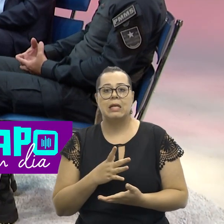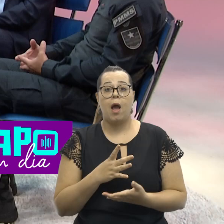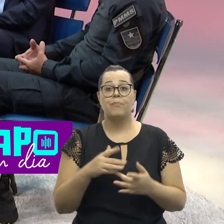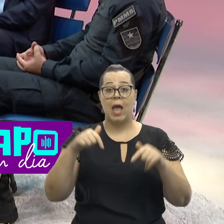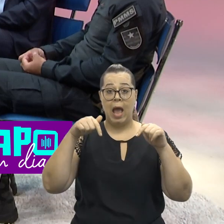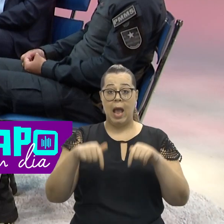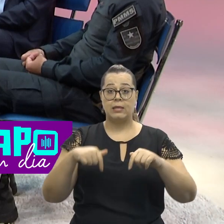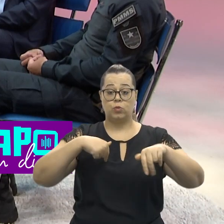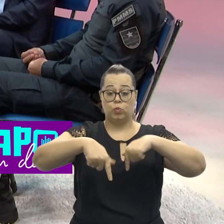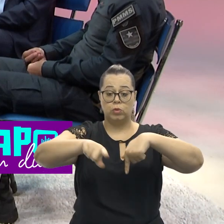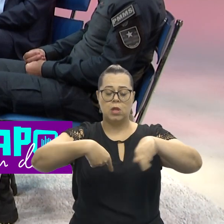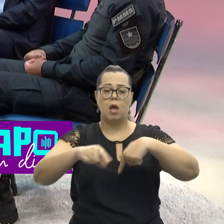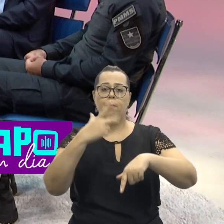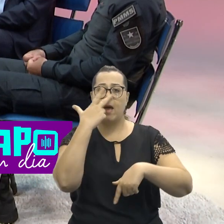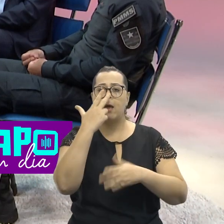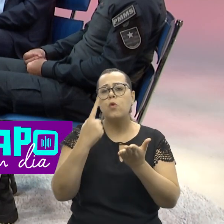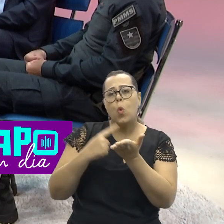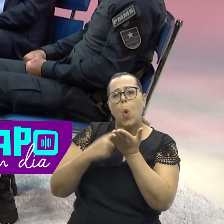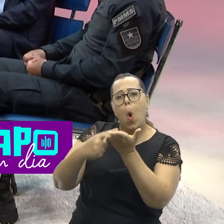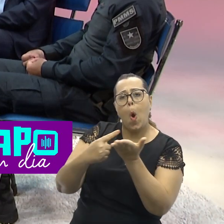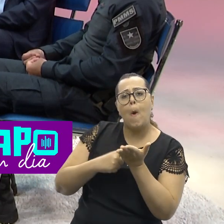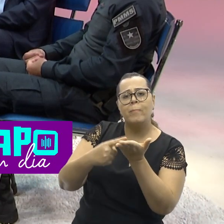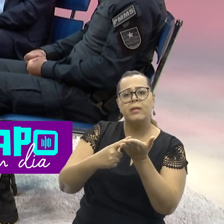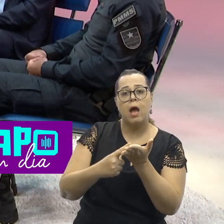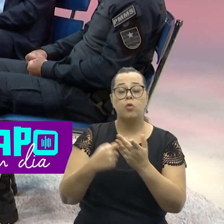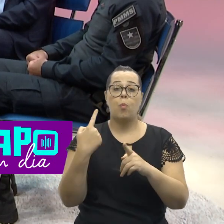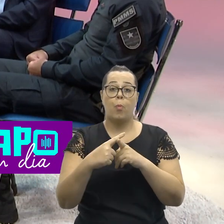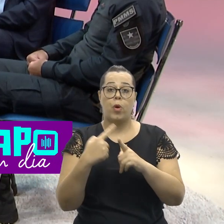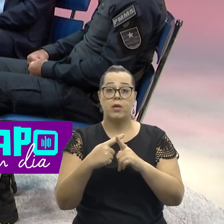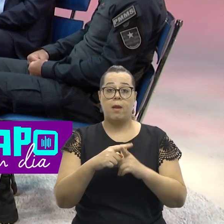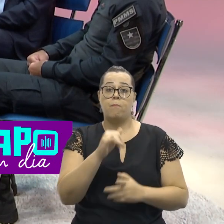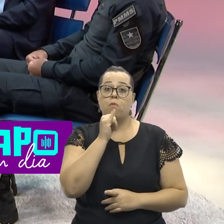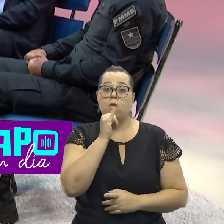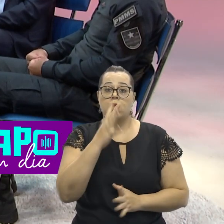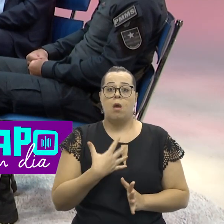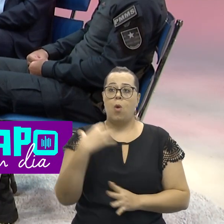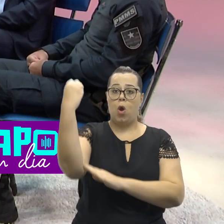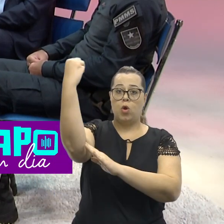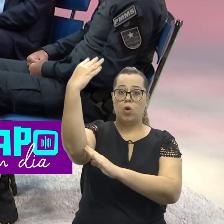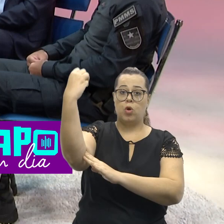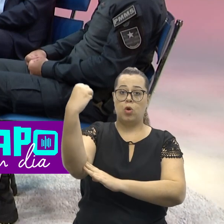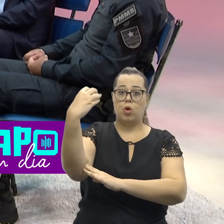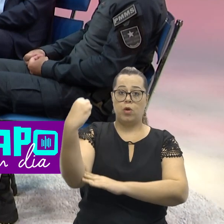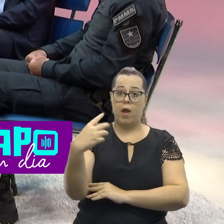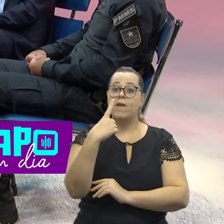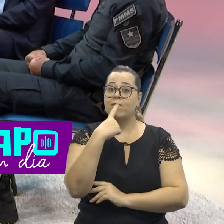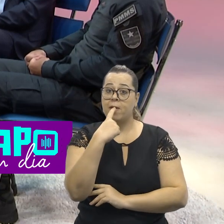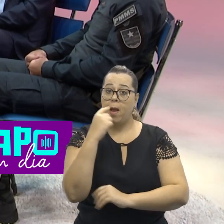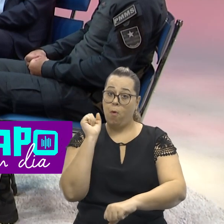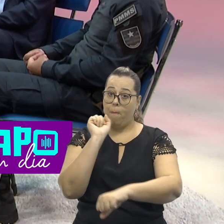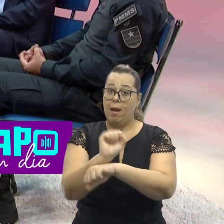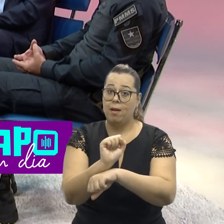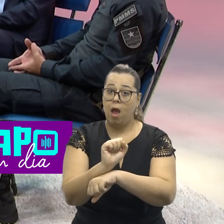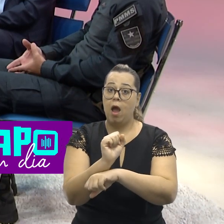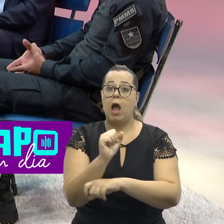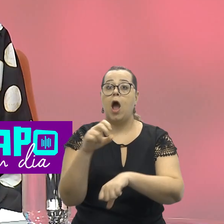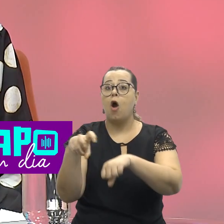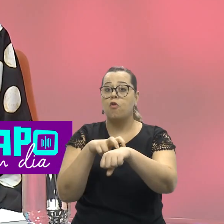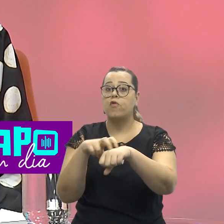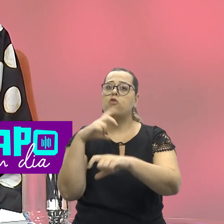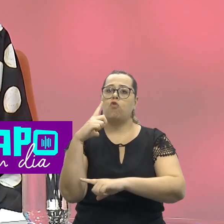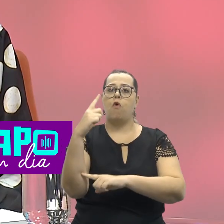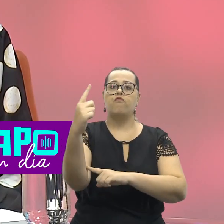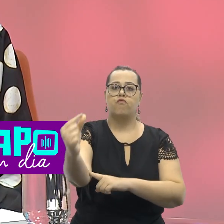acordo social. Eu tenho para mim que quando o sinal estiver vermelho, eu vou parar e quando ele estiver verde, eu vou